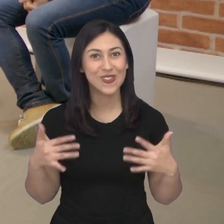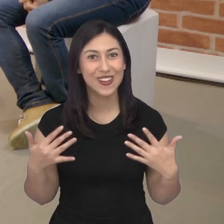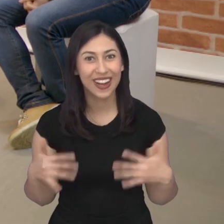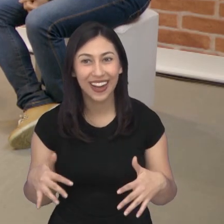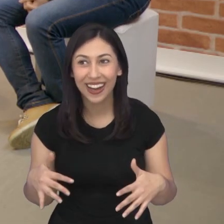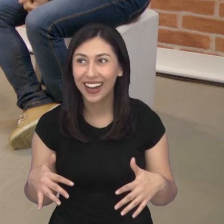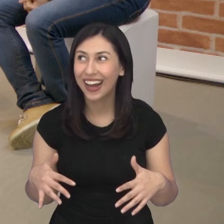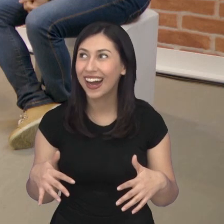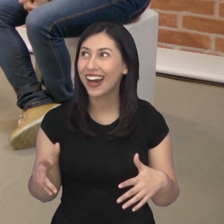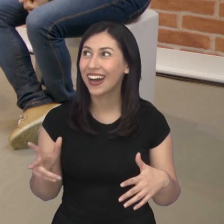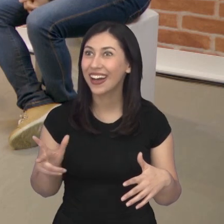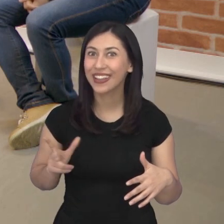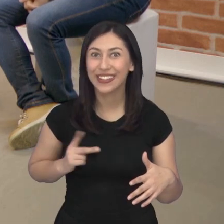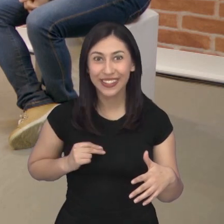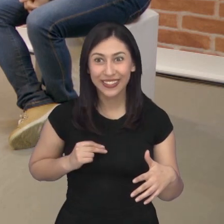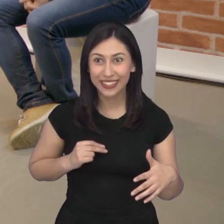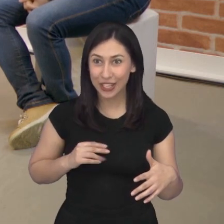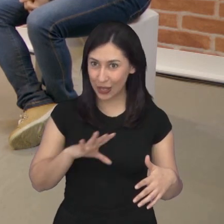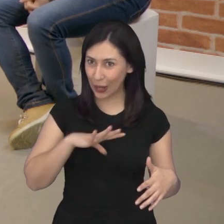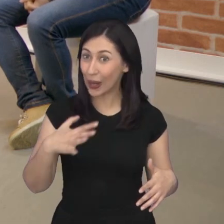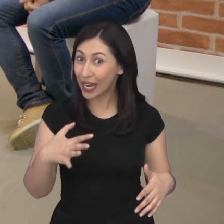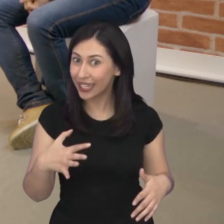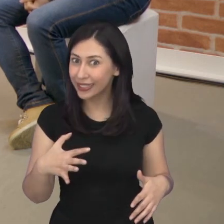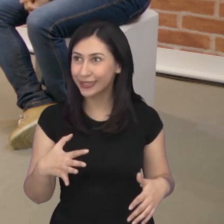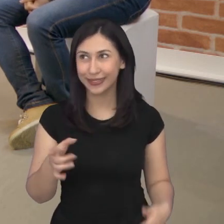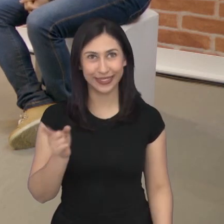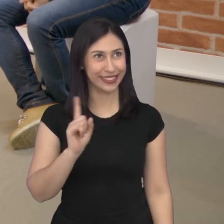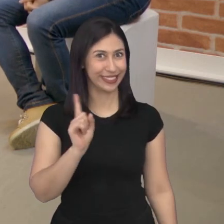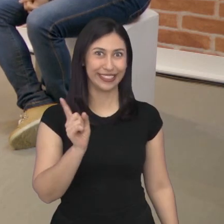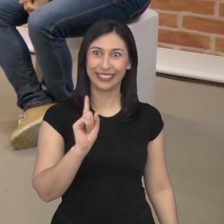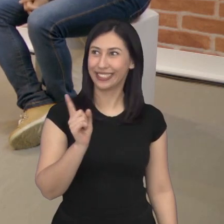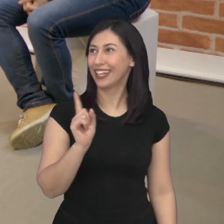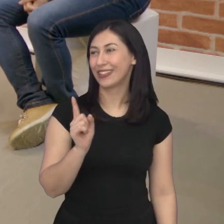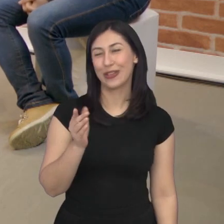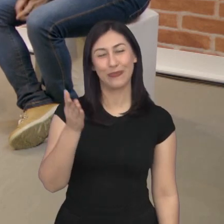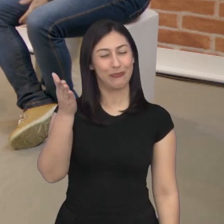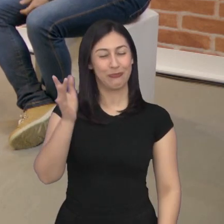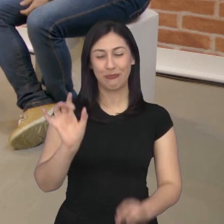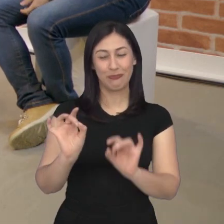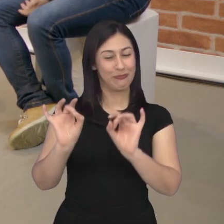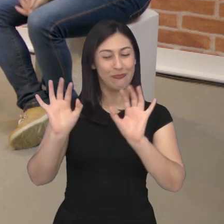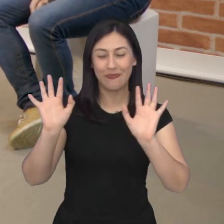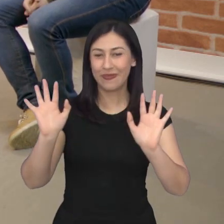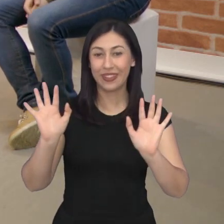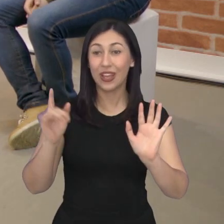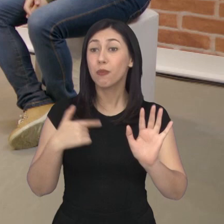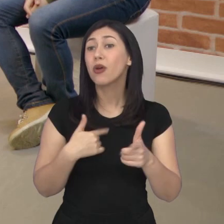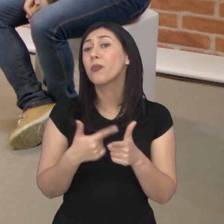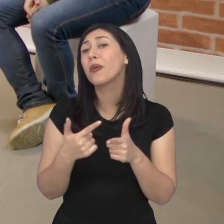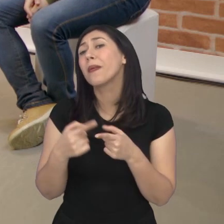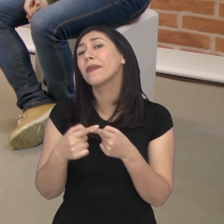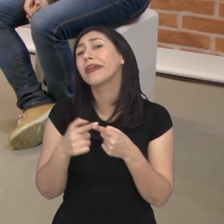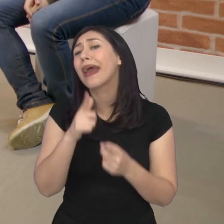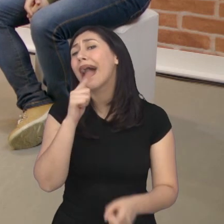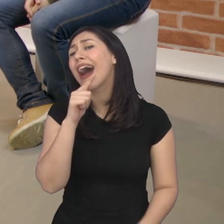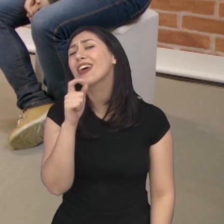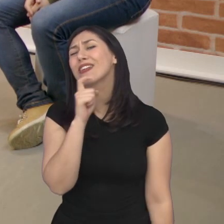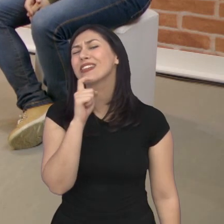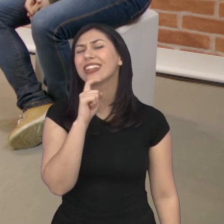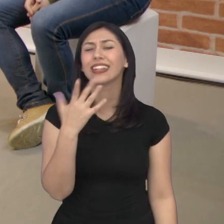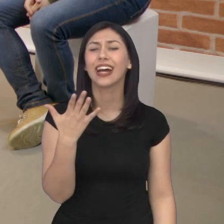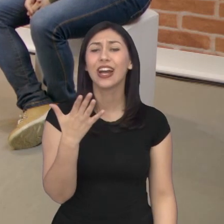Uau! Que isso! Caramba, hein? Teria coragem? É incrível, não. Deixa pra quem é profissional mesmo. Meu problema, na verdade, é com a água